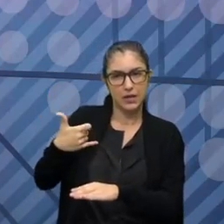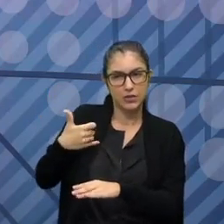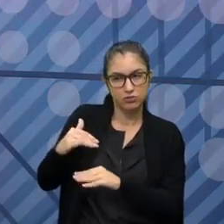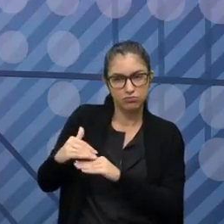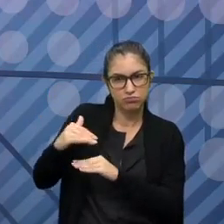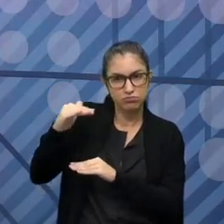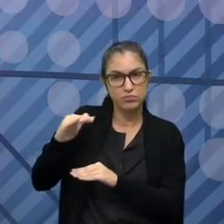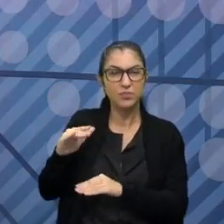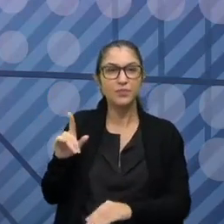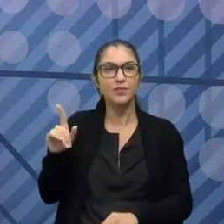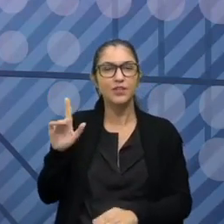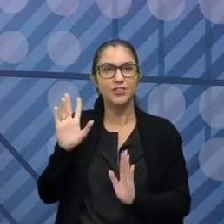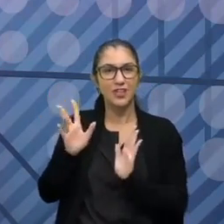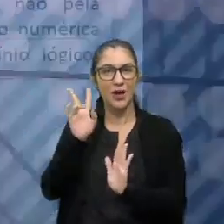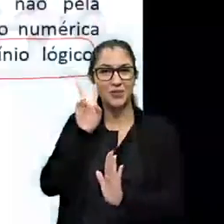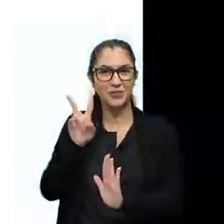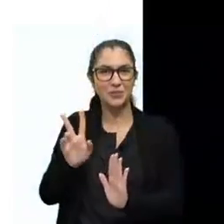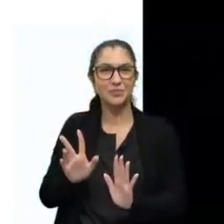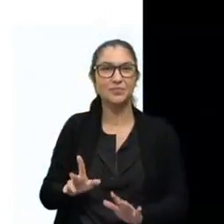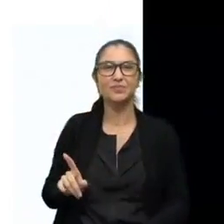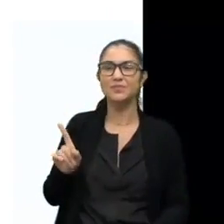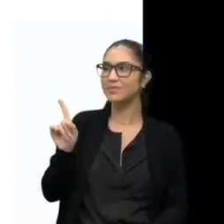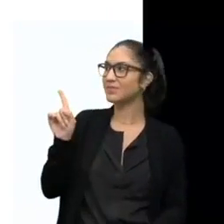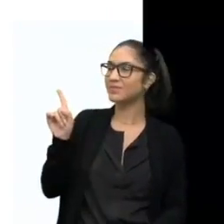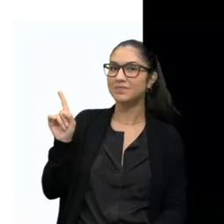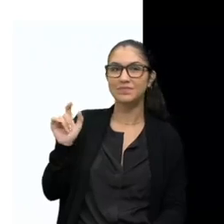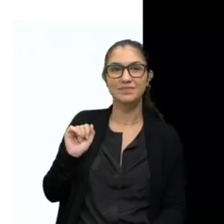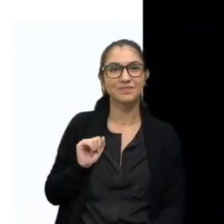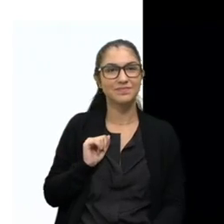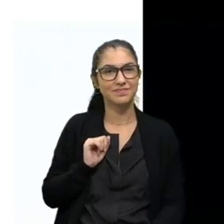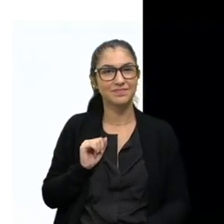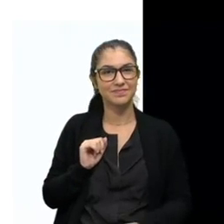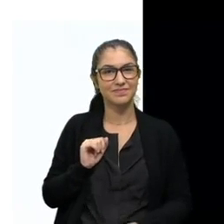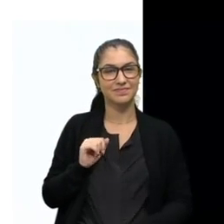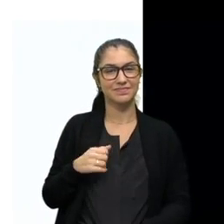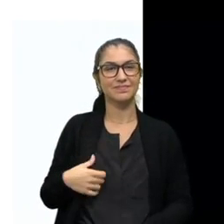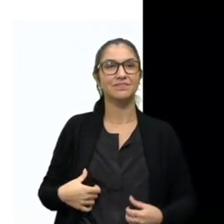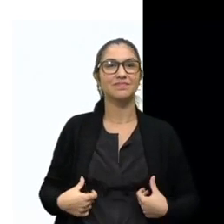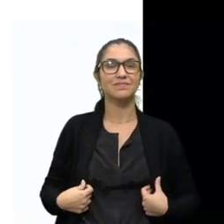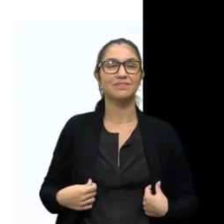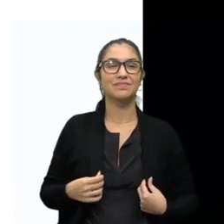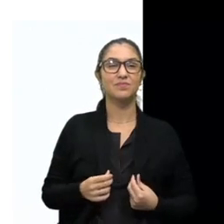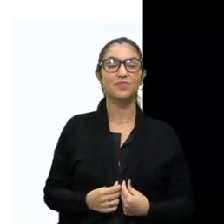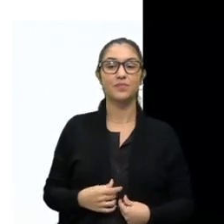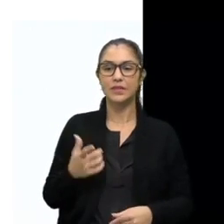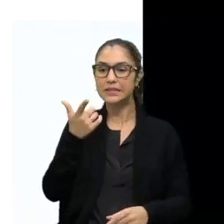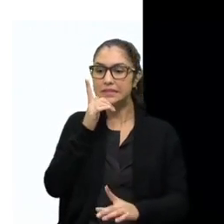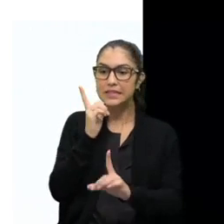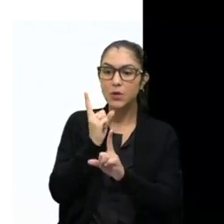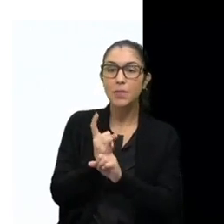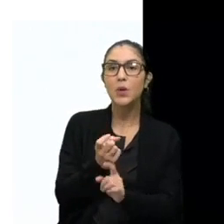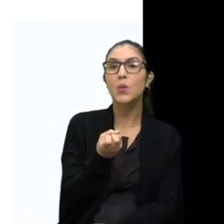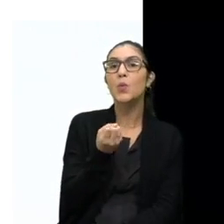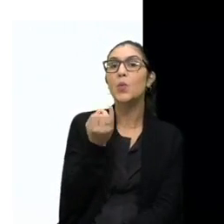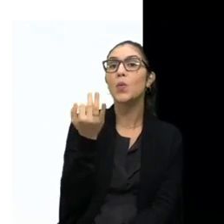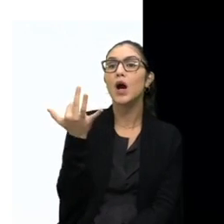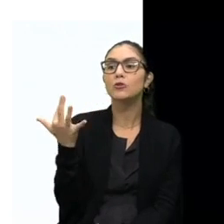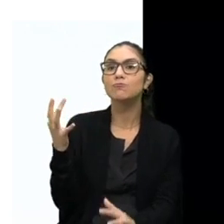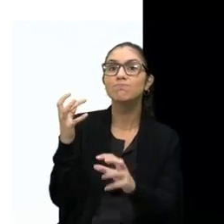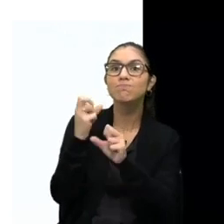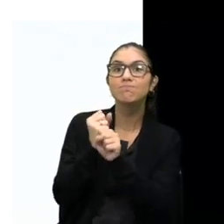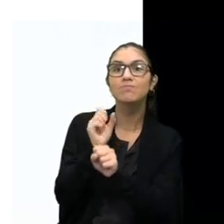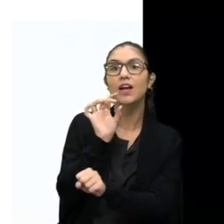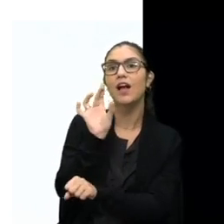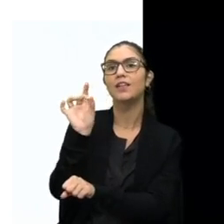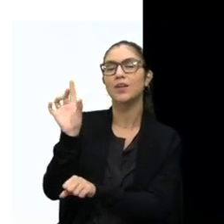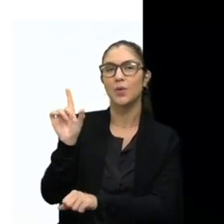encontrou isso nas redes sociais por aí. Olha lá, é essa aqui. A questão de descobrir quanto que tem em cada